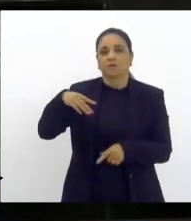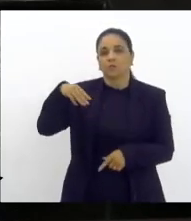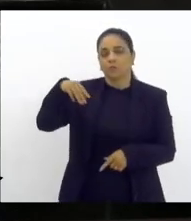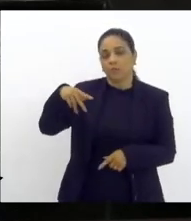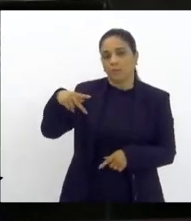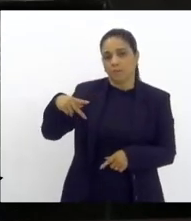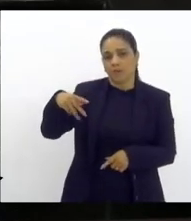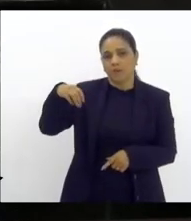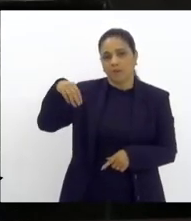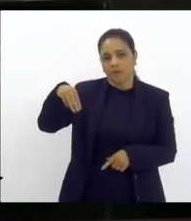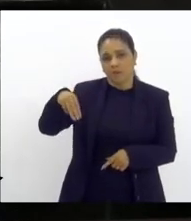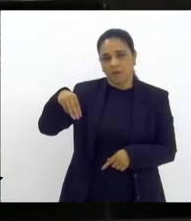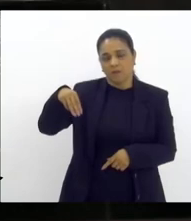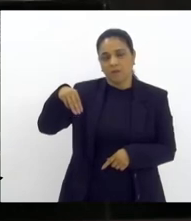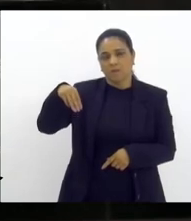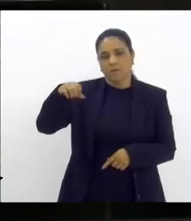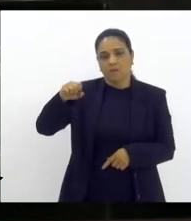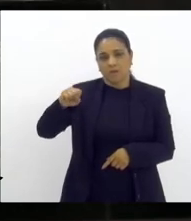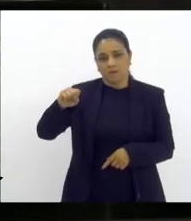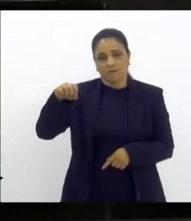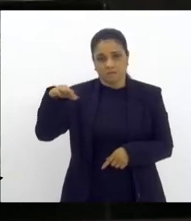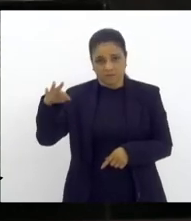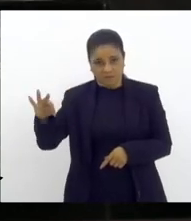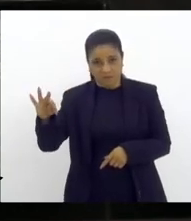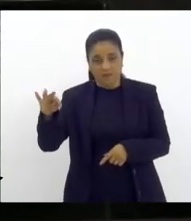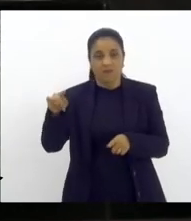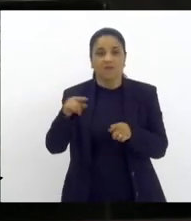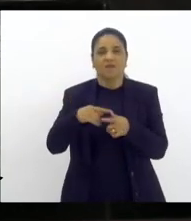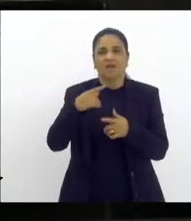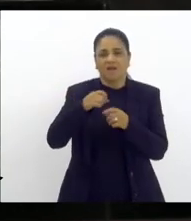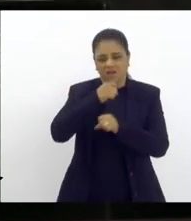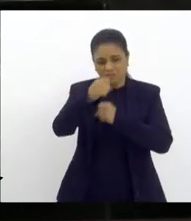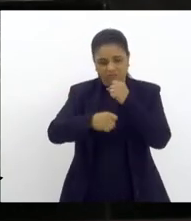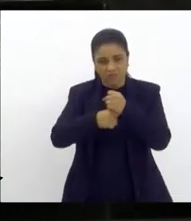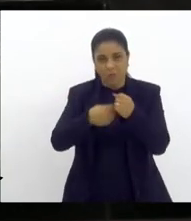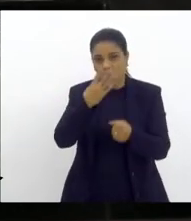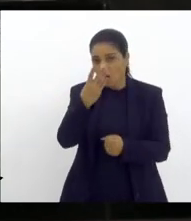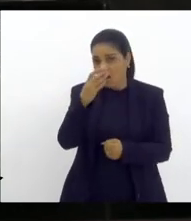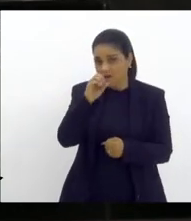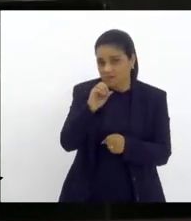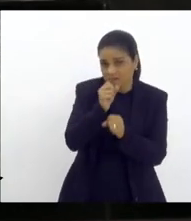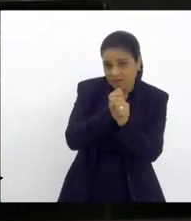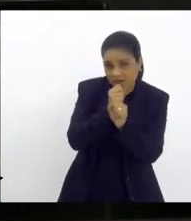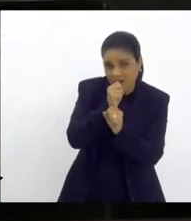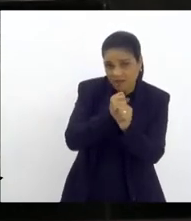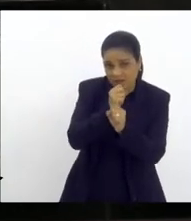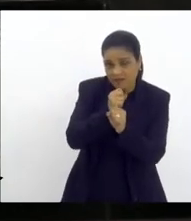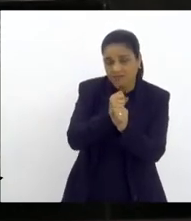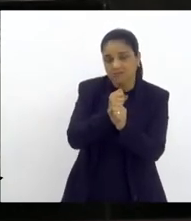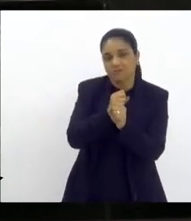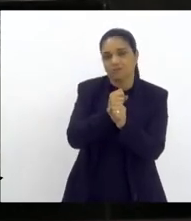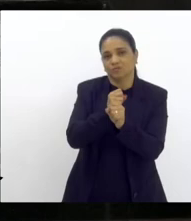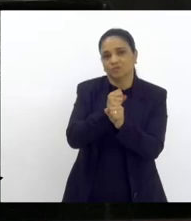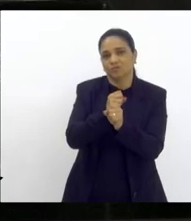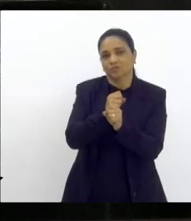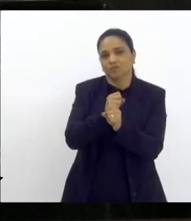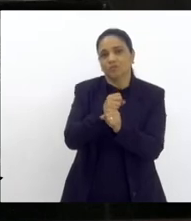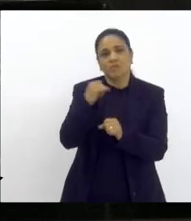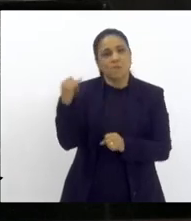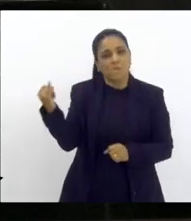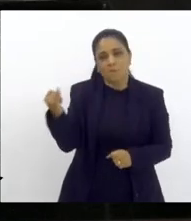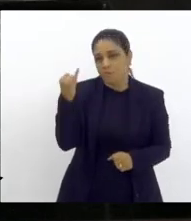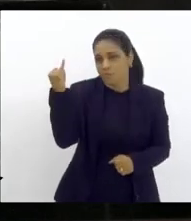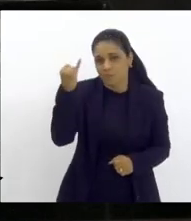que no próximo ano fazem completa 40 anos nesse sentido e que é muito